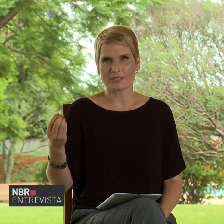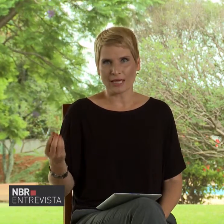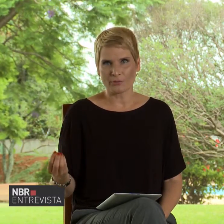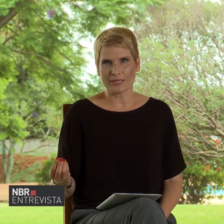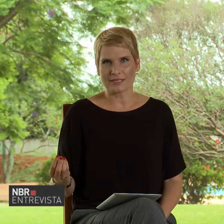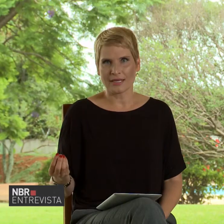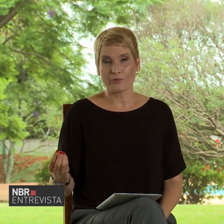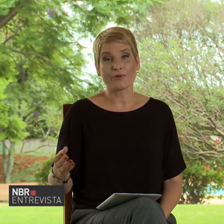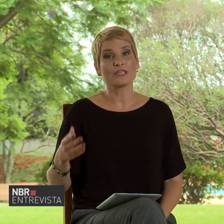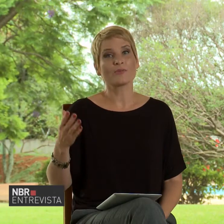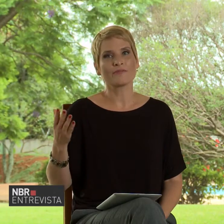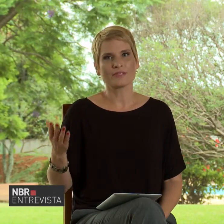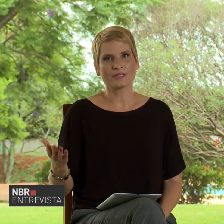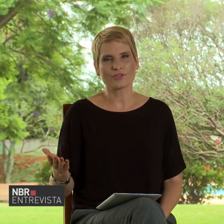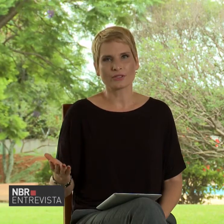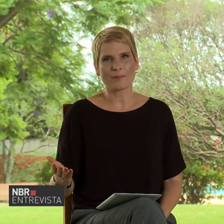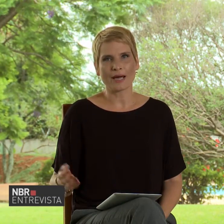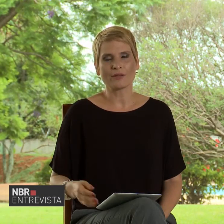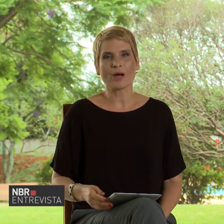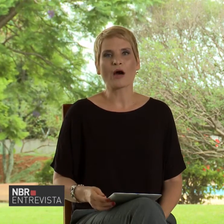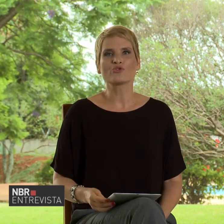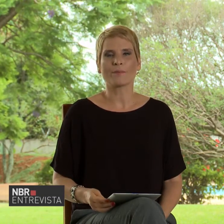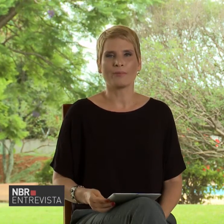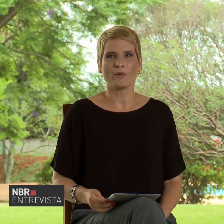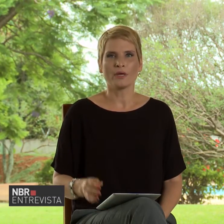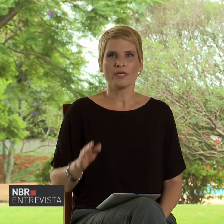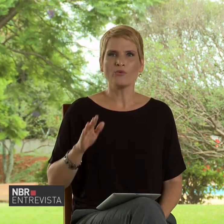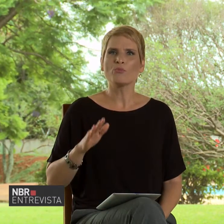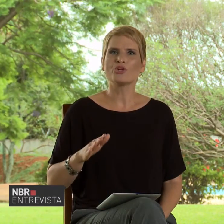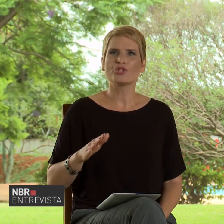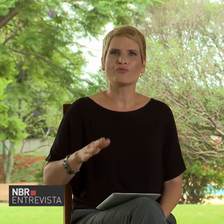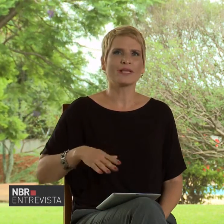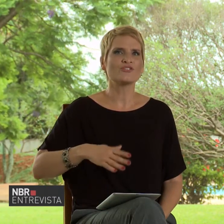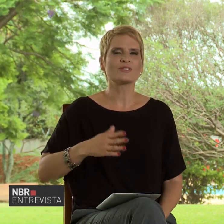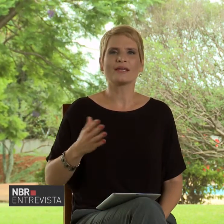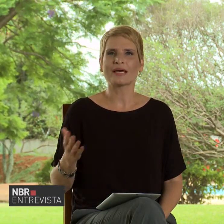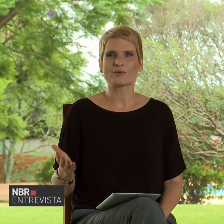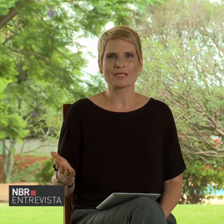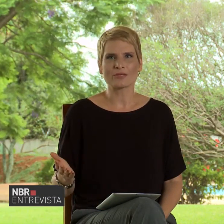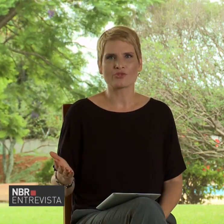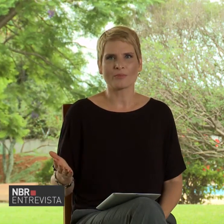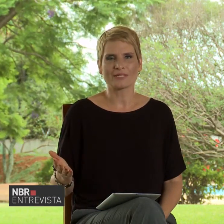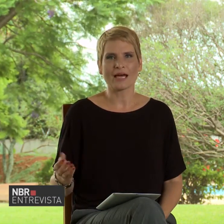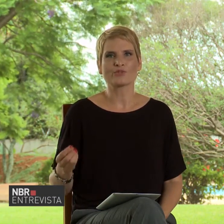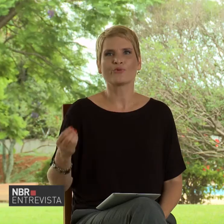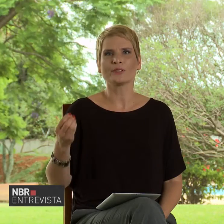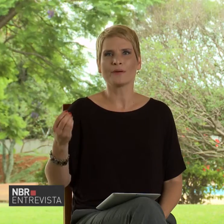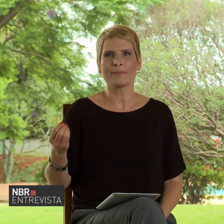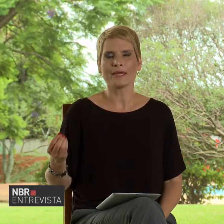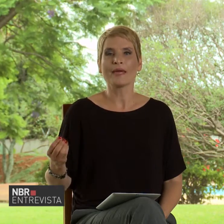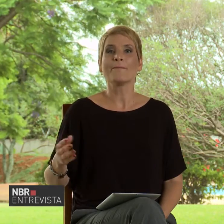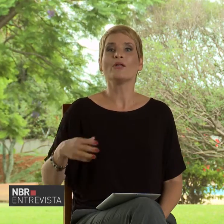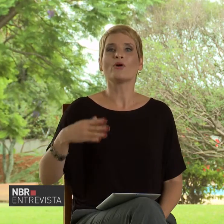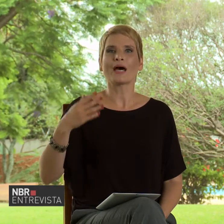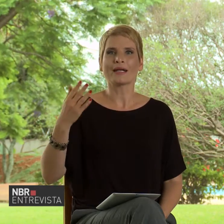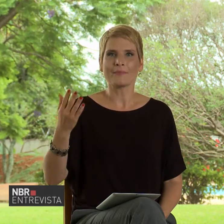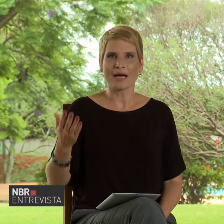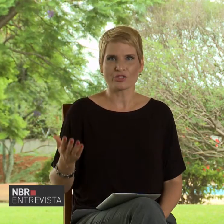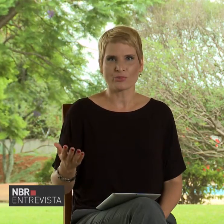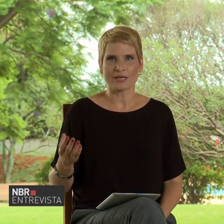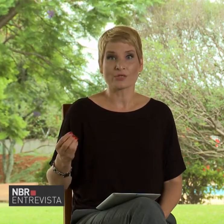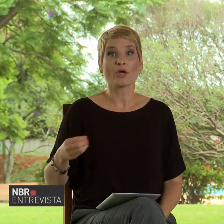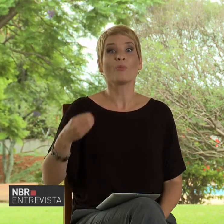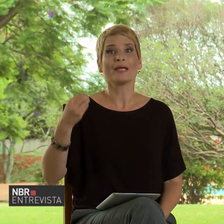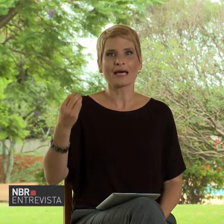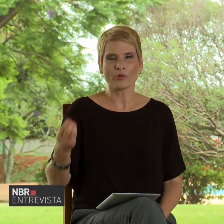chefe o brasileiro fez uma visita de trabalho ao japão e o objetivo além de estreitar os laços de amizade foi também melhorar a